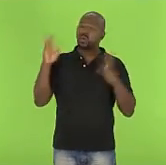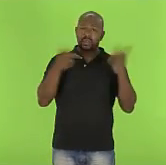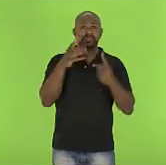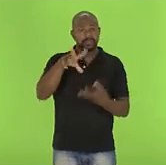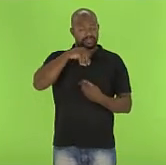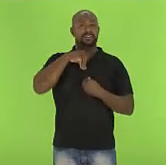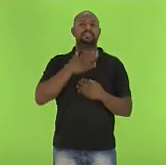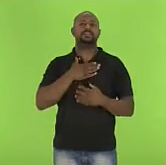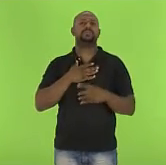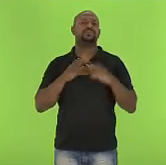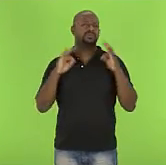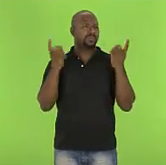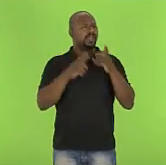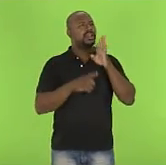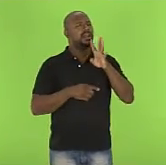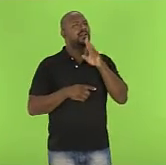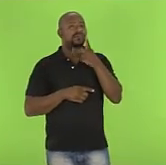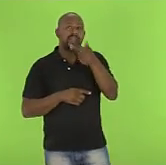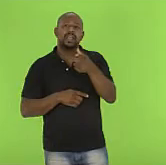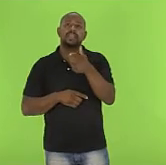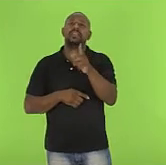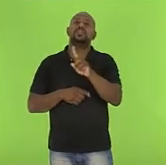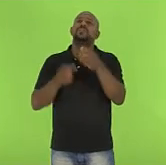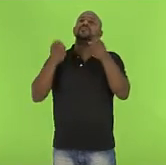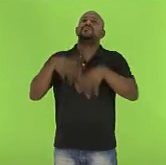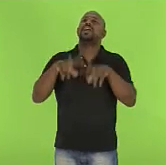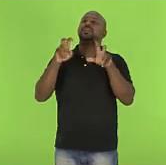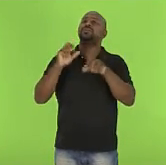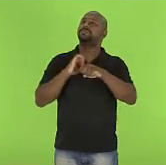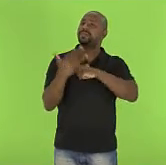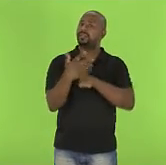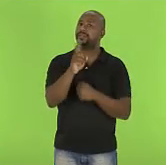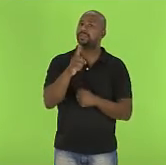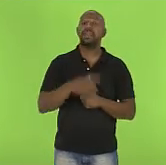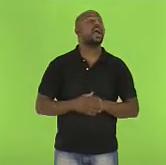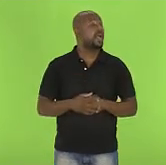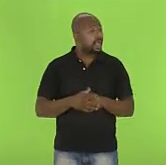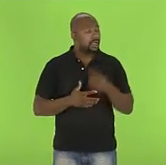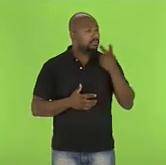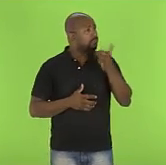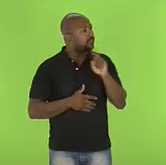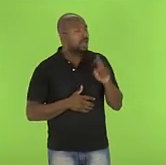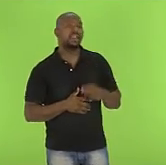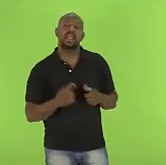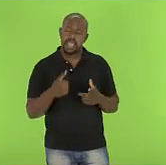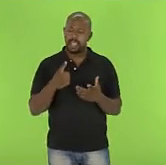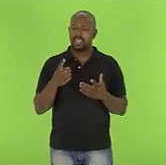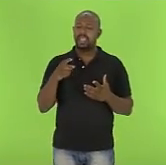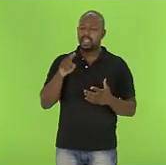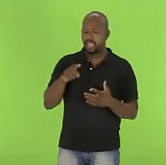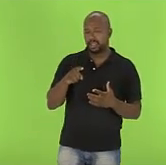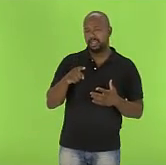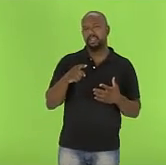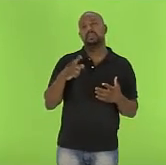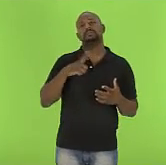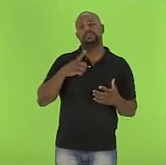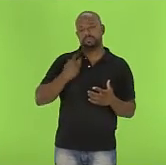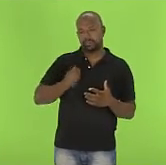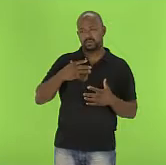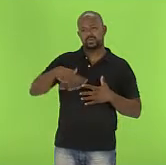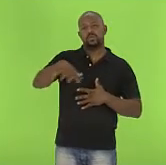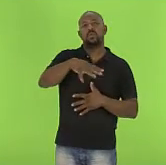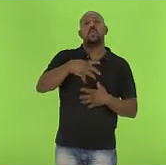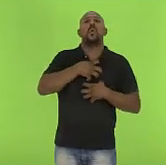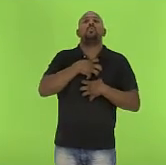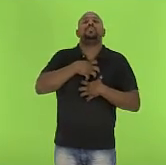de nós. E uma coisa legal que eu acho que é legal falar é que não fala sobre pandemia, né? Não fala. O espetáculo. Ele passa... É